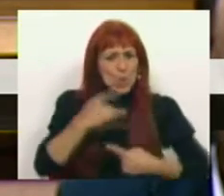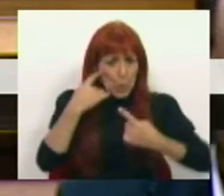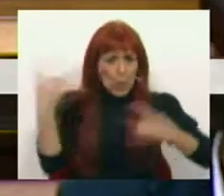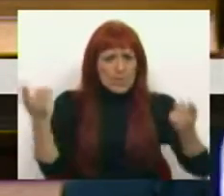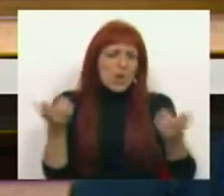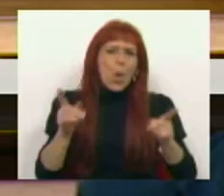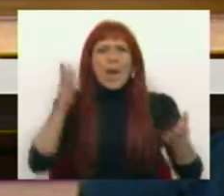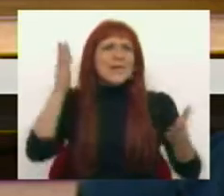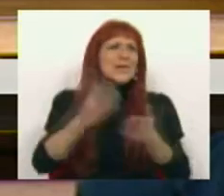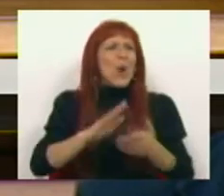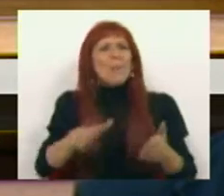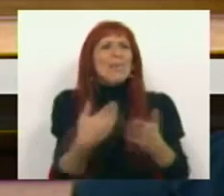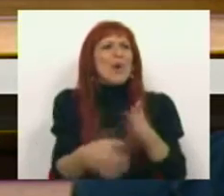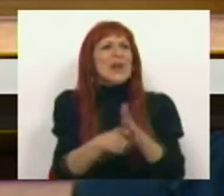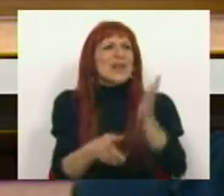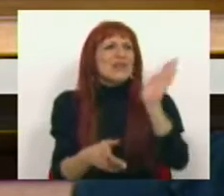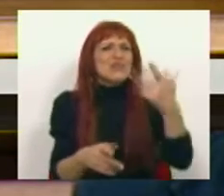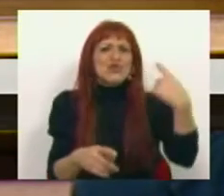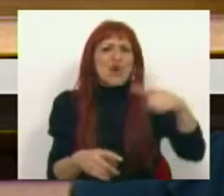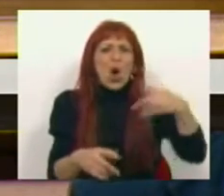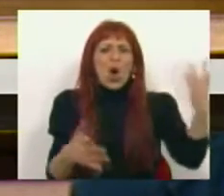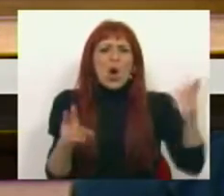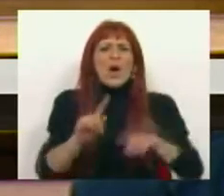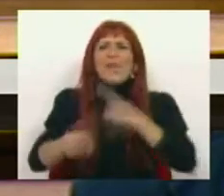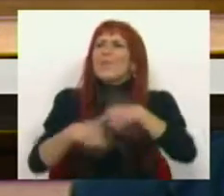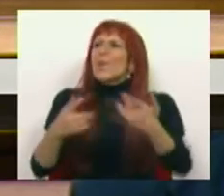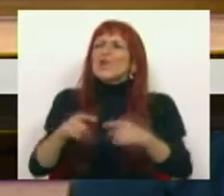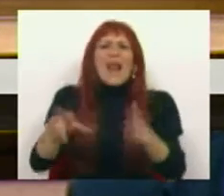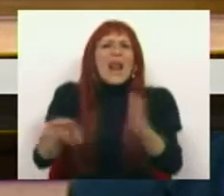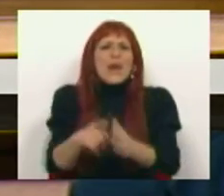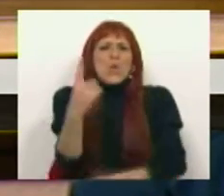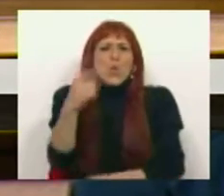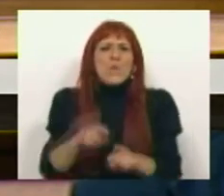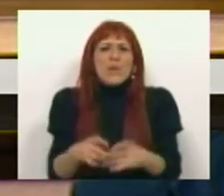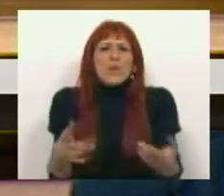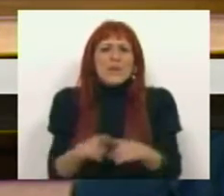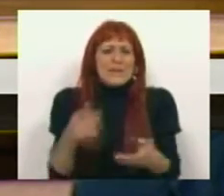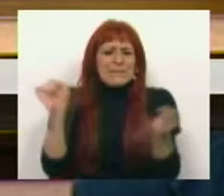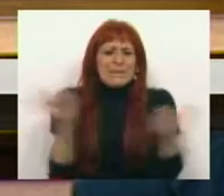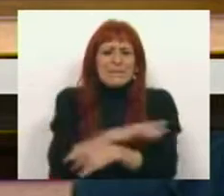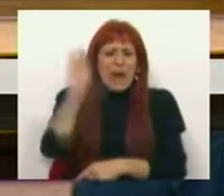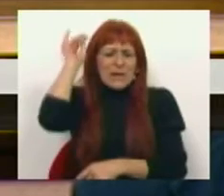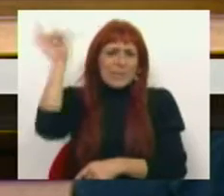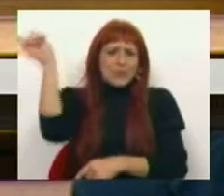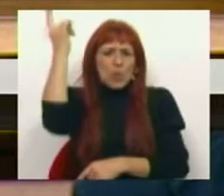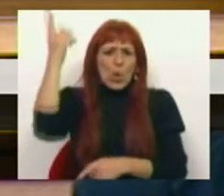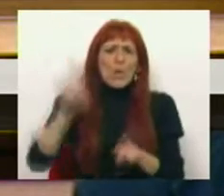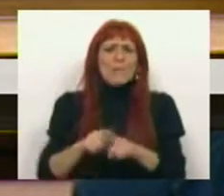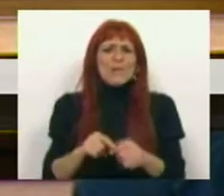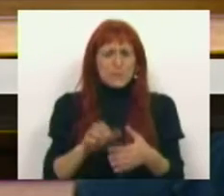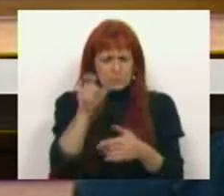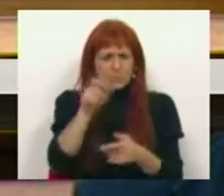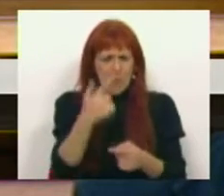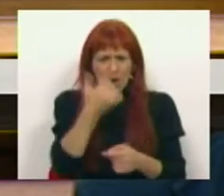pública não é só uma proposta de lei, não é só depois uma lei em diário da República, mas tem efetivamente um